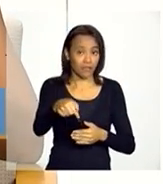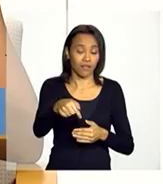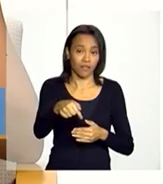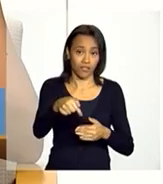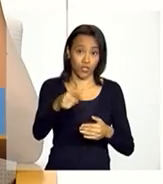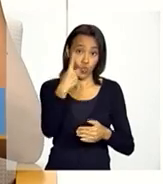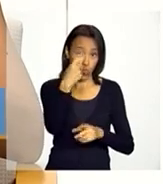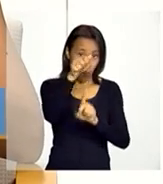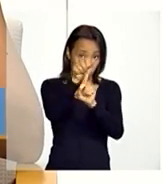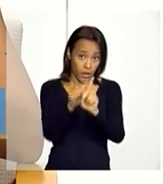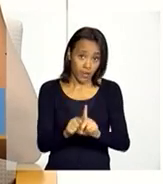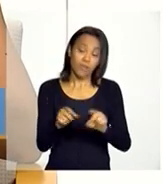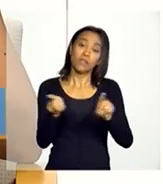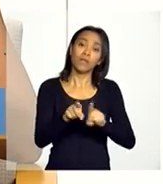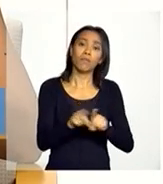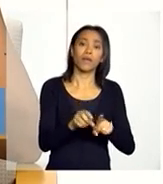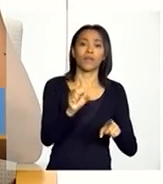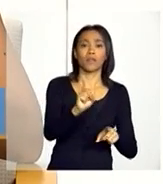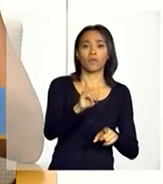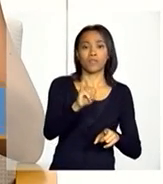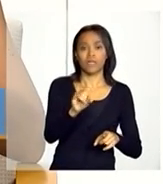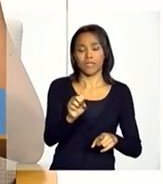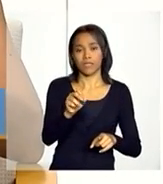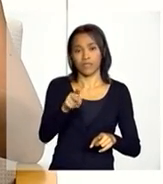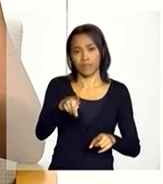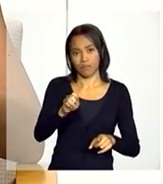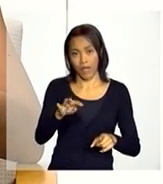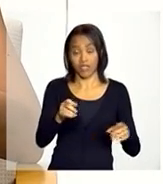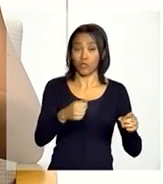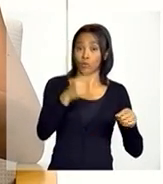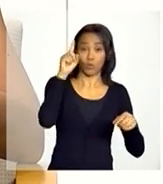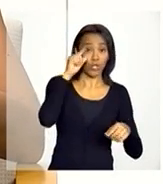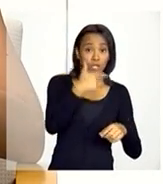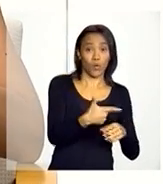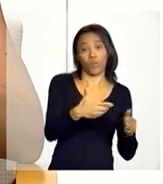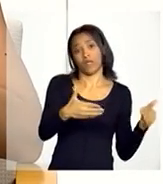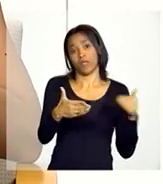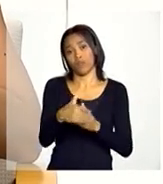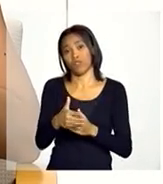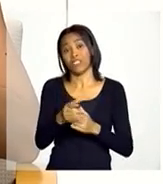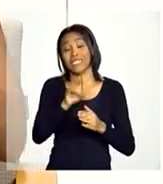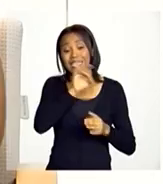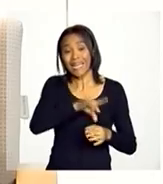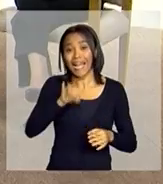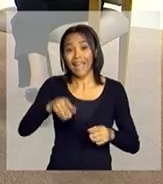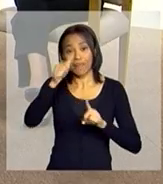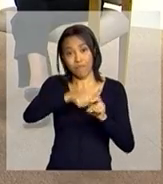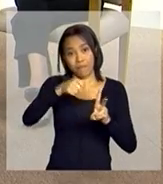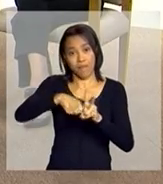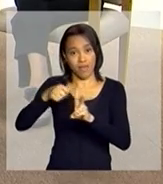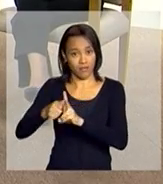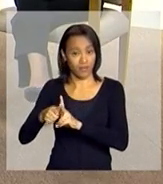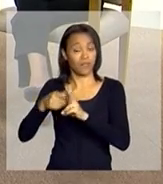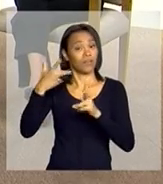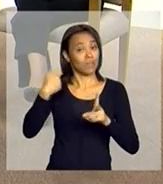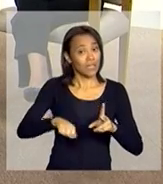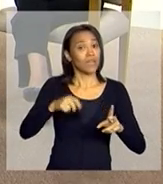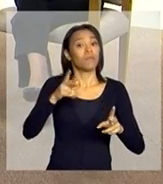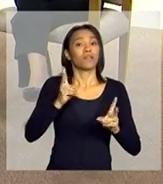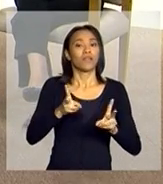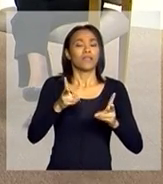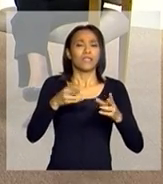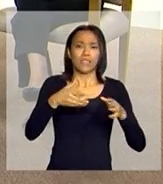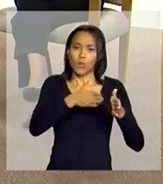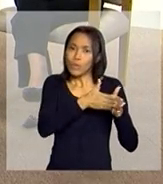de um mês e o sispet abre do dia 2 ao dia 26 de cada mês então esses são sistemas que ficam abertos durante